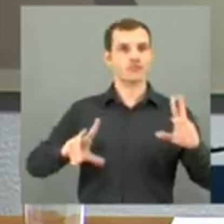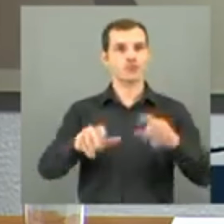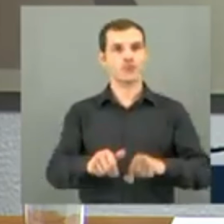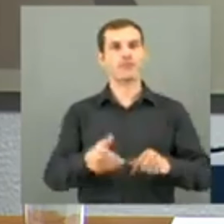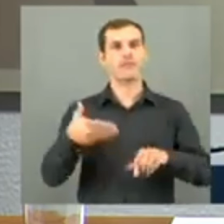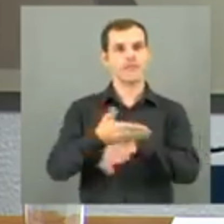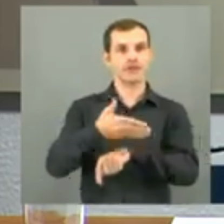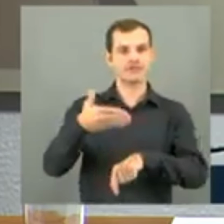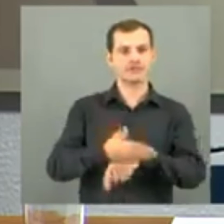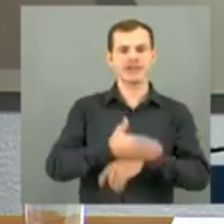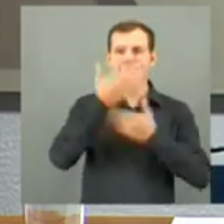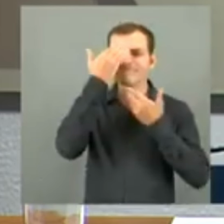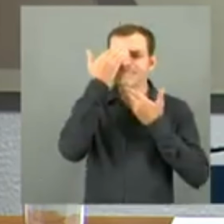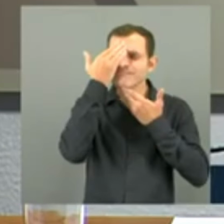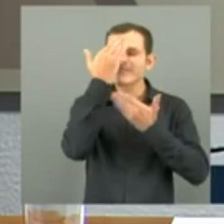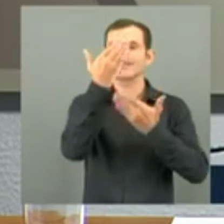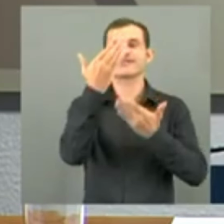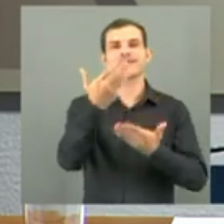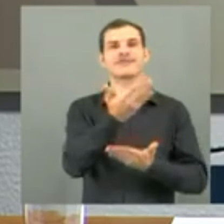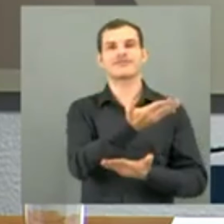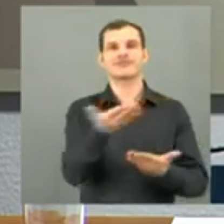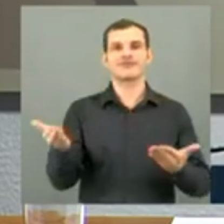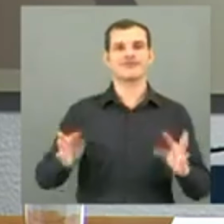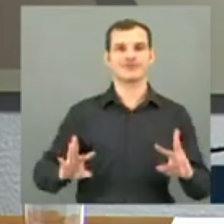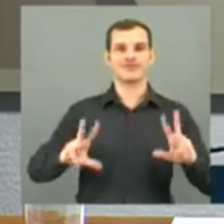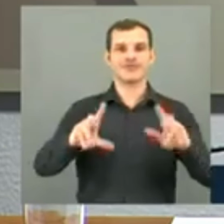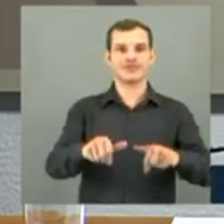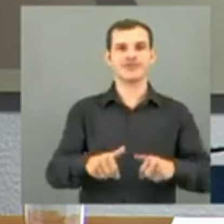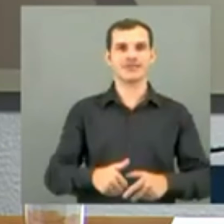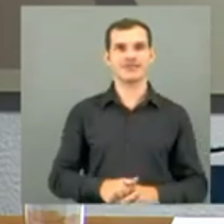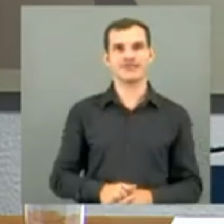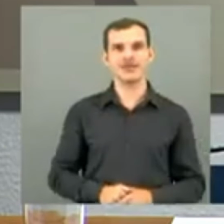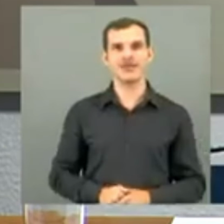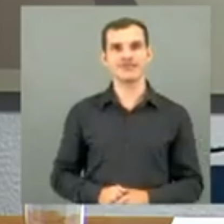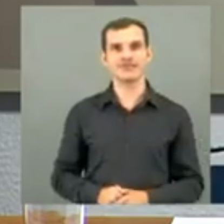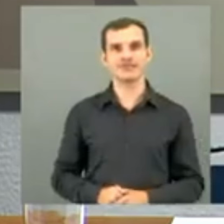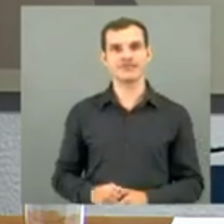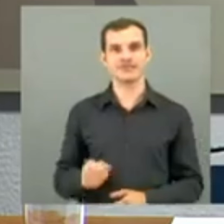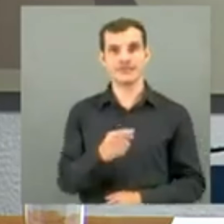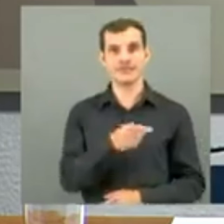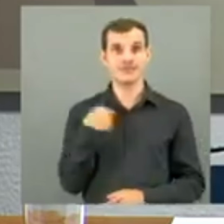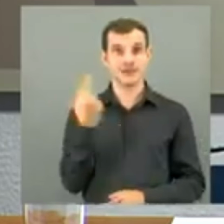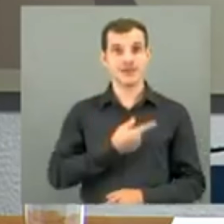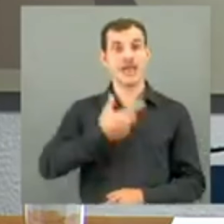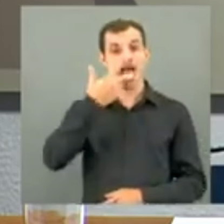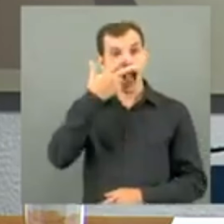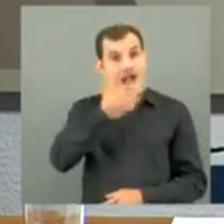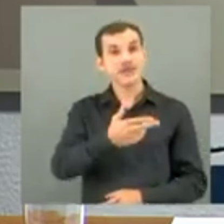participação, gratidão a todos. Acho que a gente está